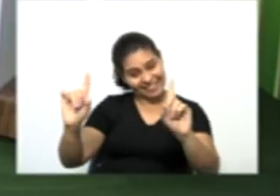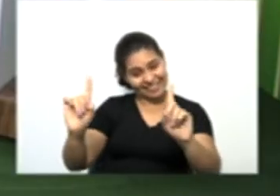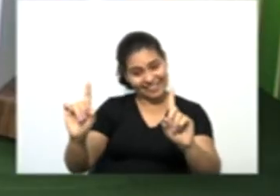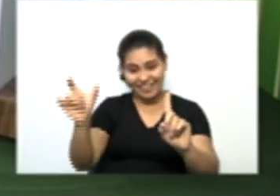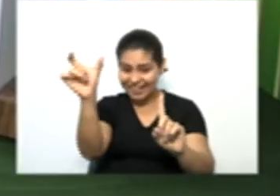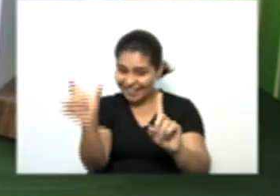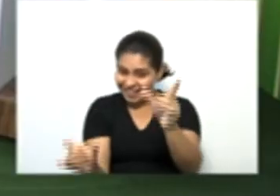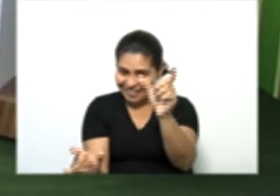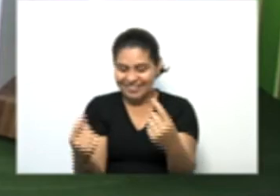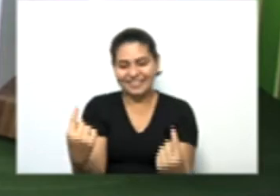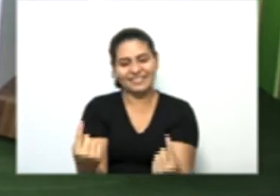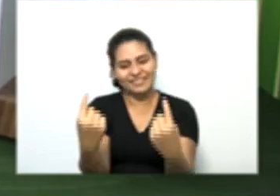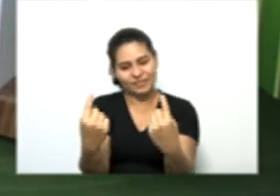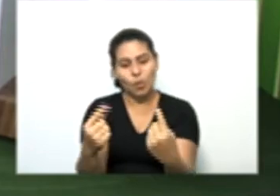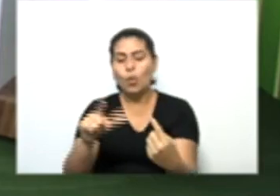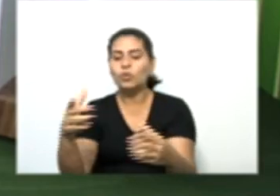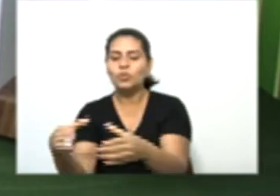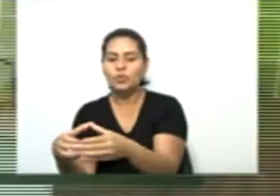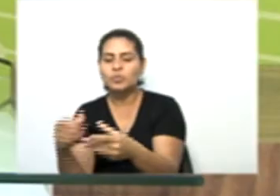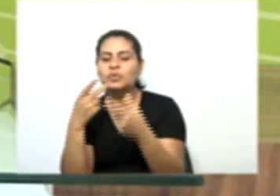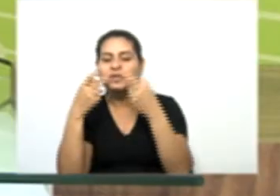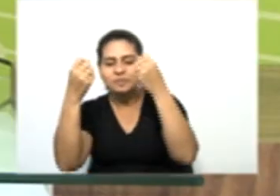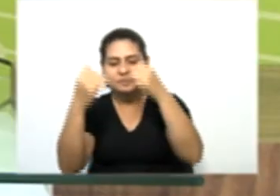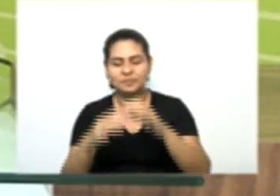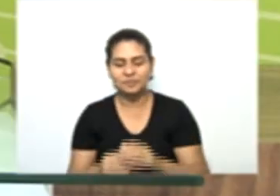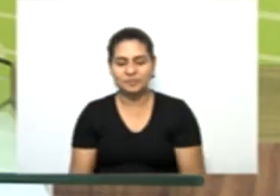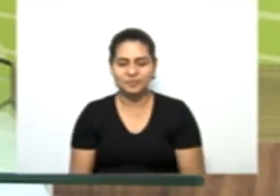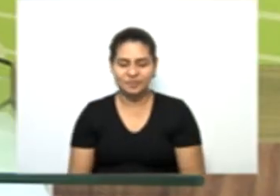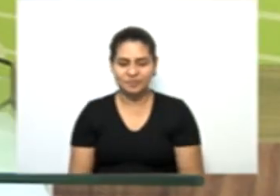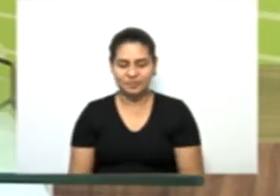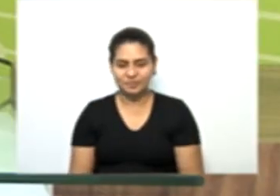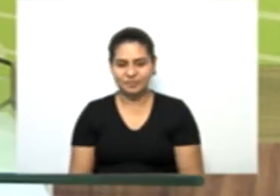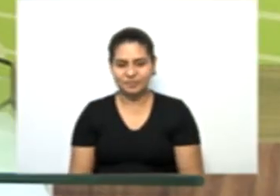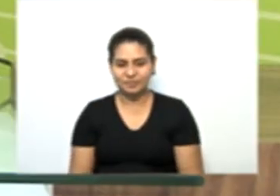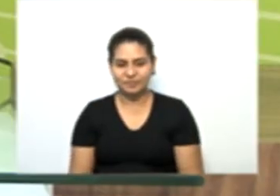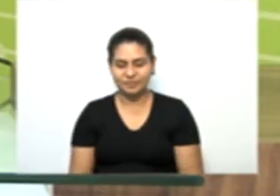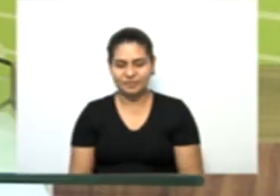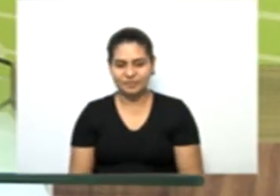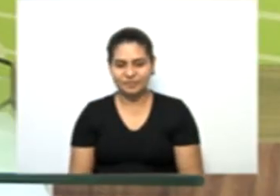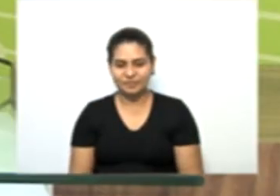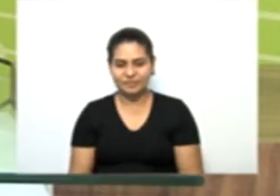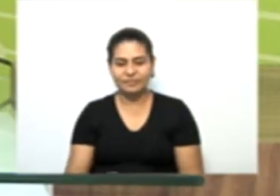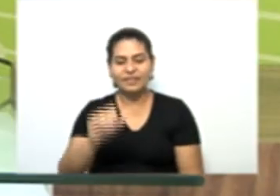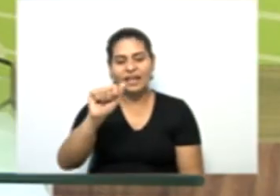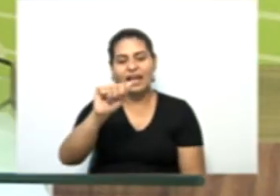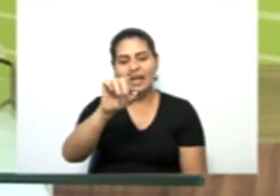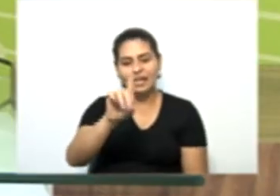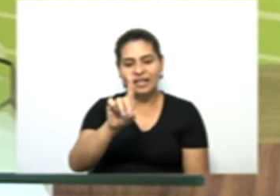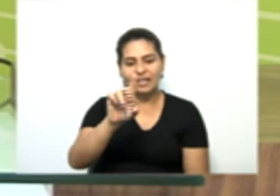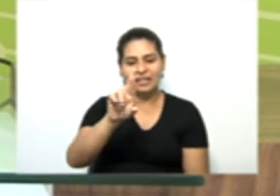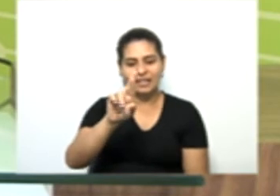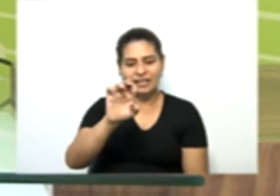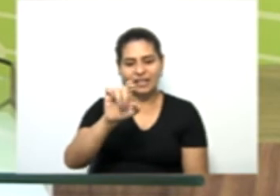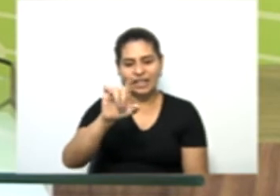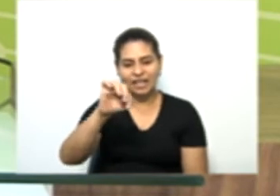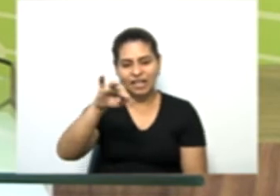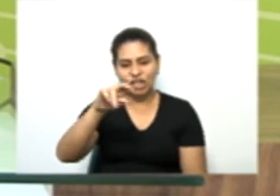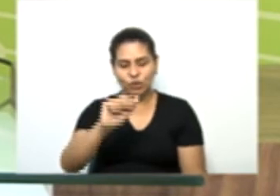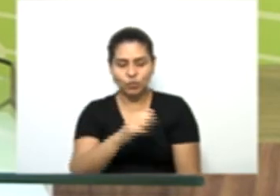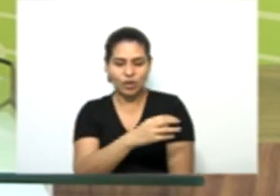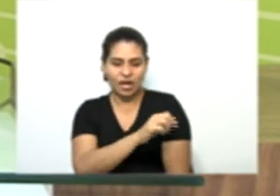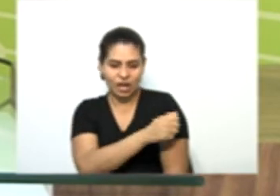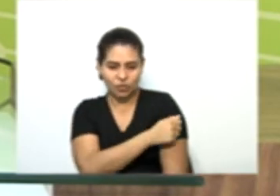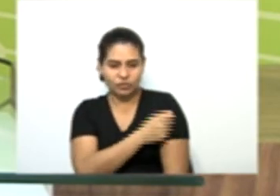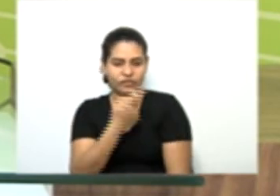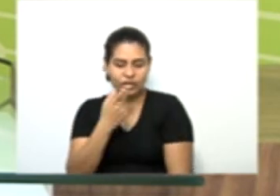Aí outro grupo aqui respondeu, que foi o Adrelino e o João Henrique, disseram que